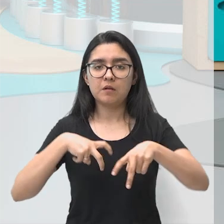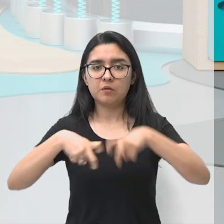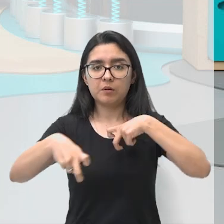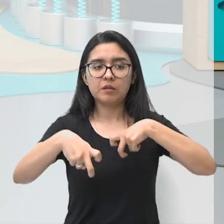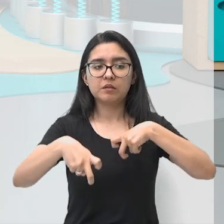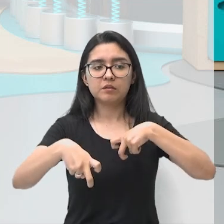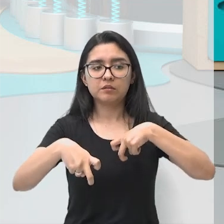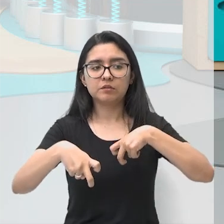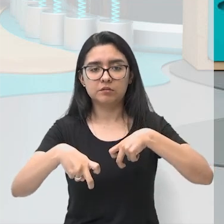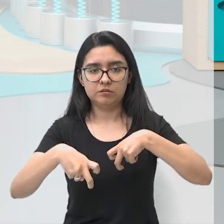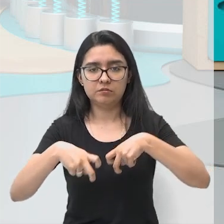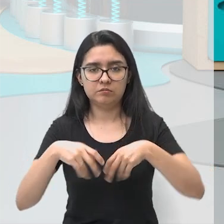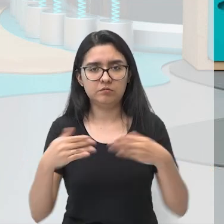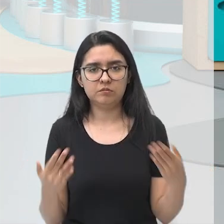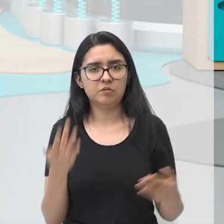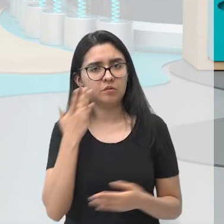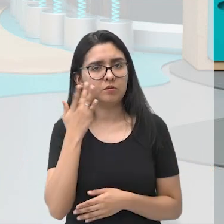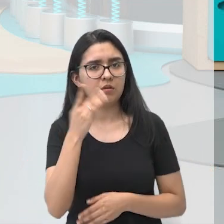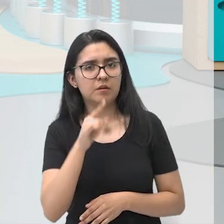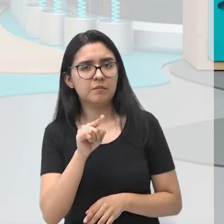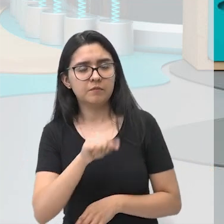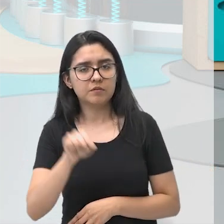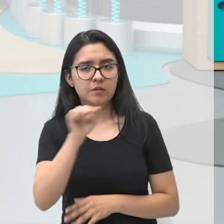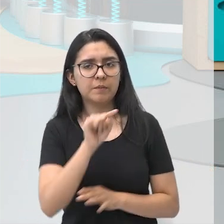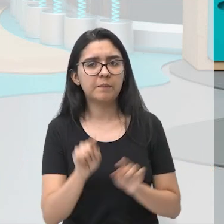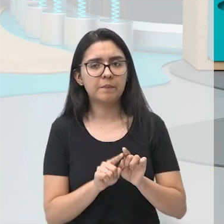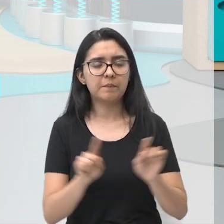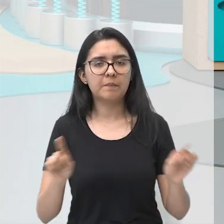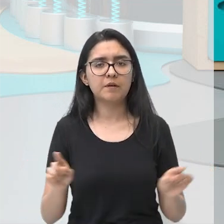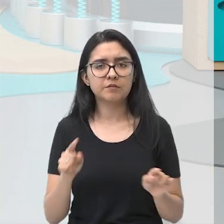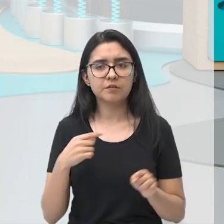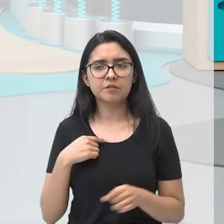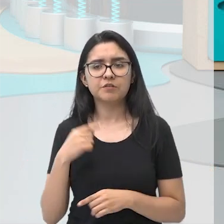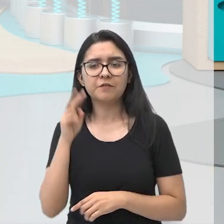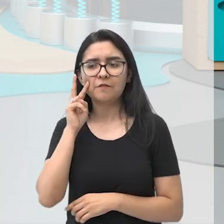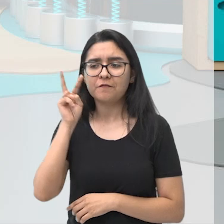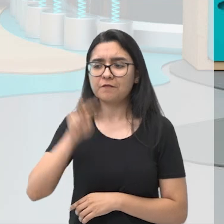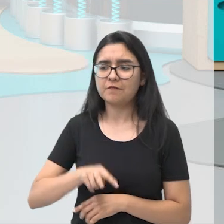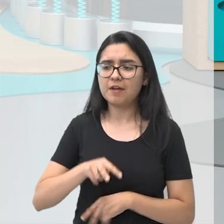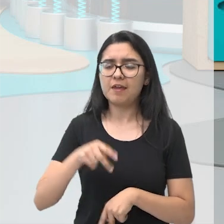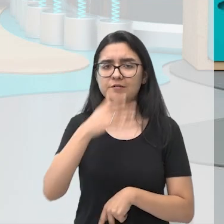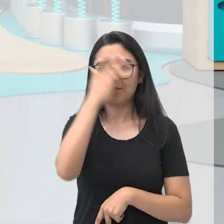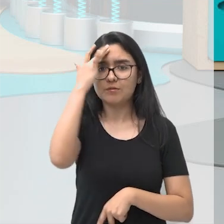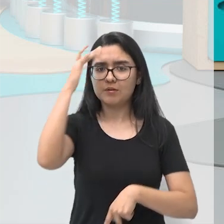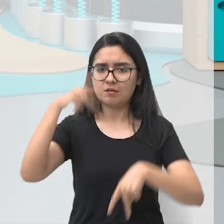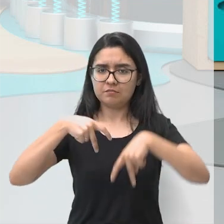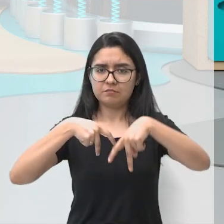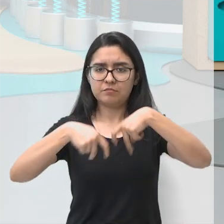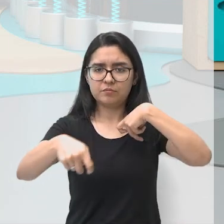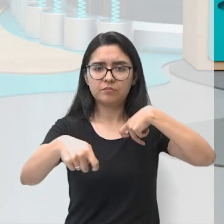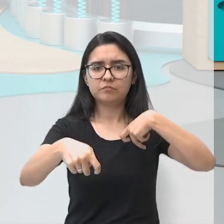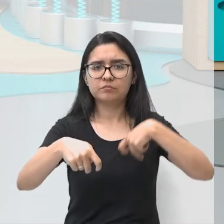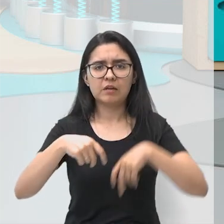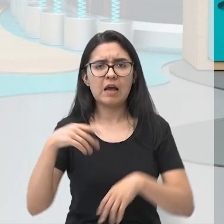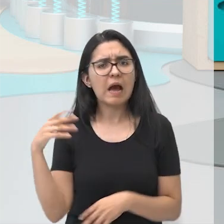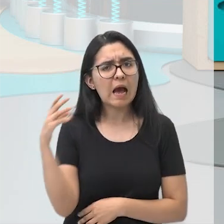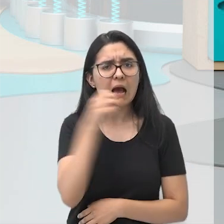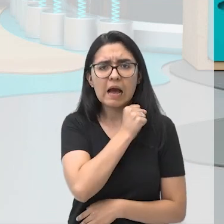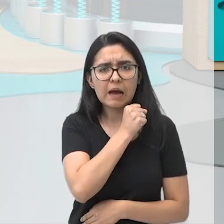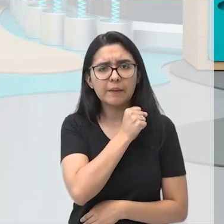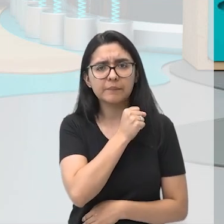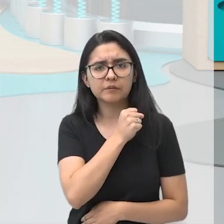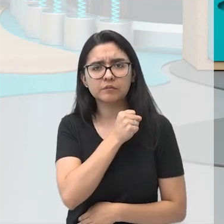Imagina, parece, não sei se para vocês, né, mas quando a gente olha a corrida parece que é fácil ali ele só vai correr uma reta bem